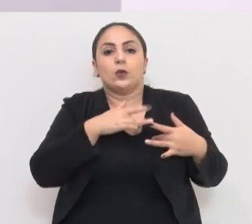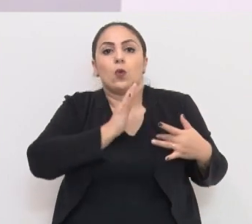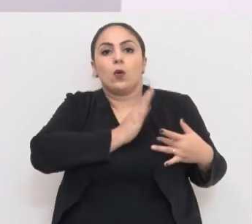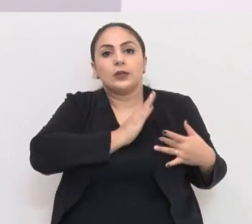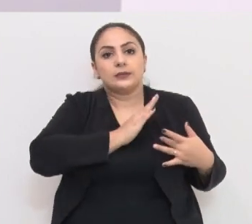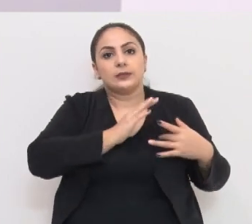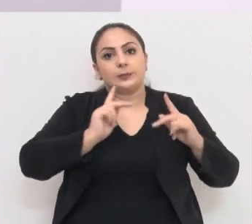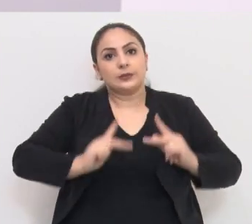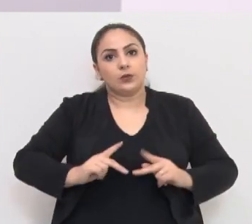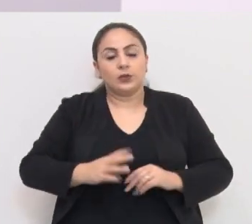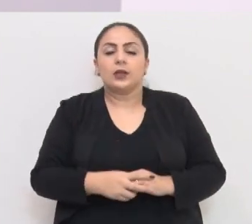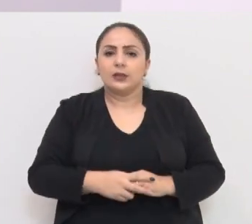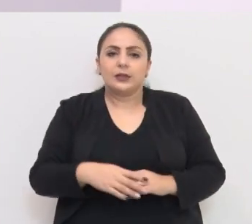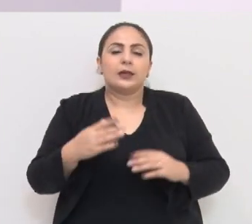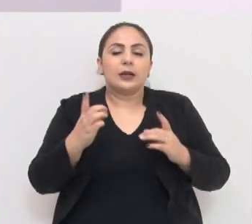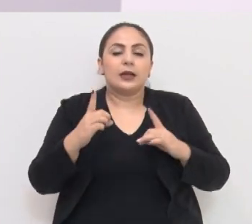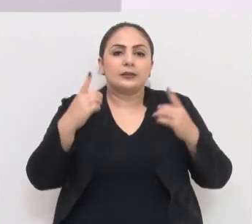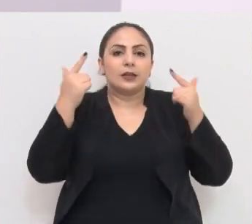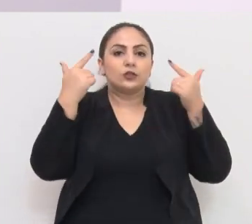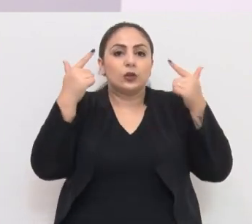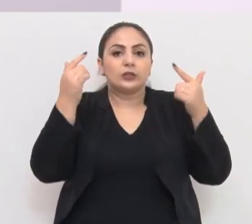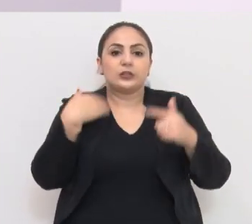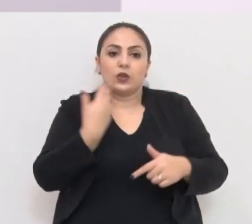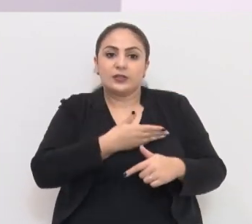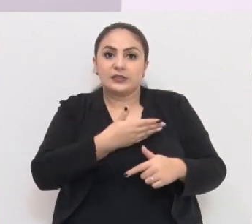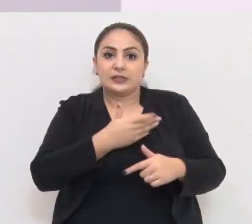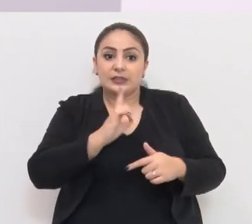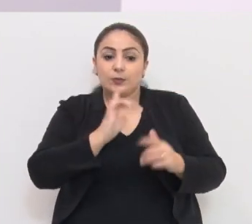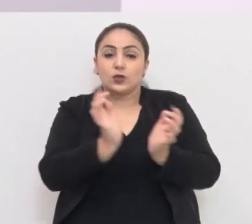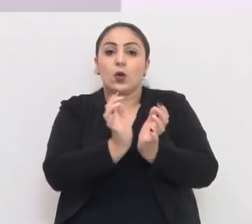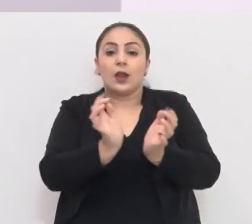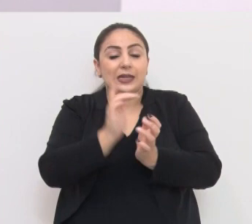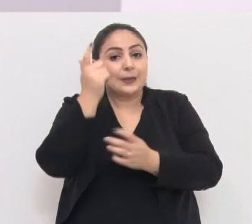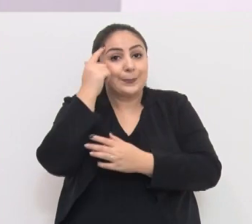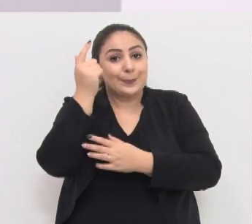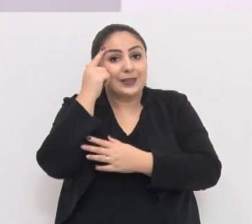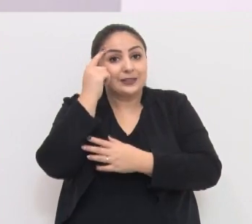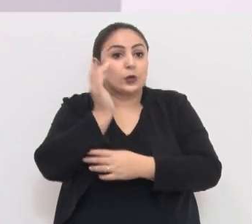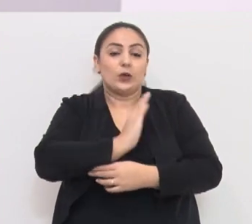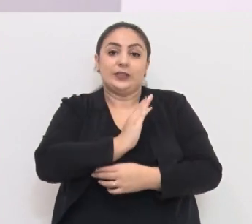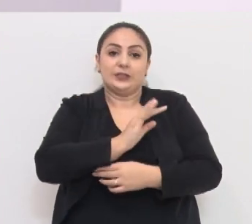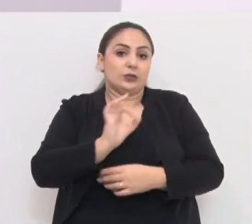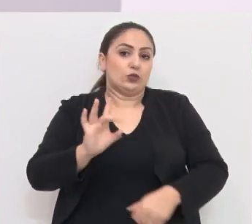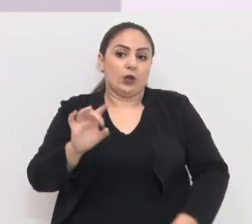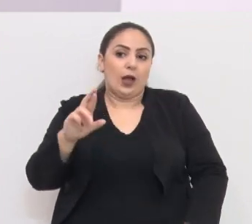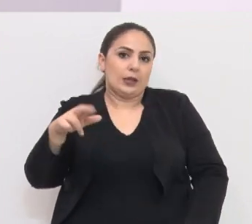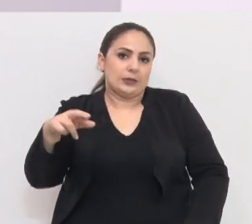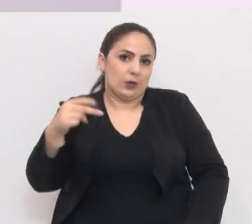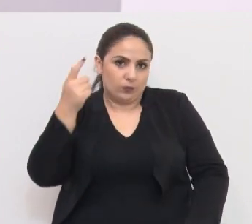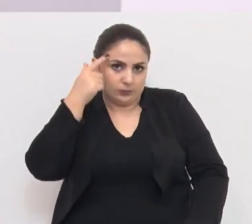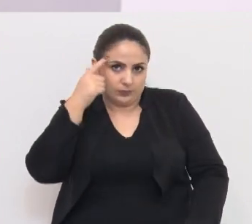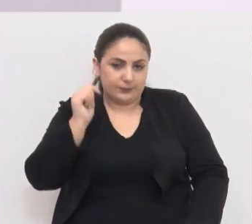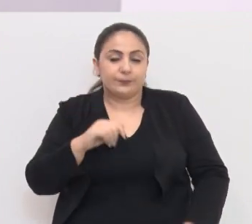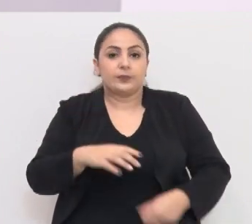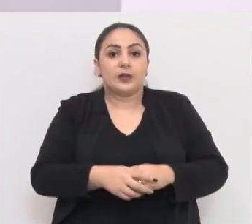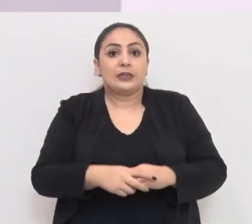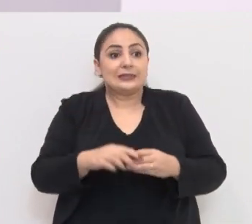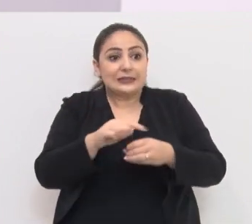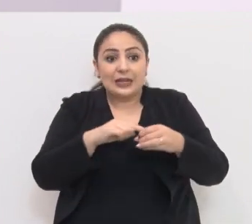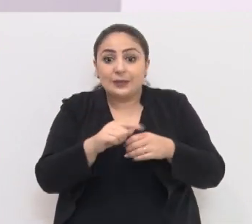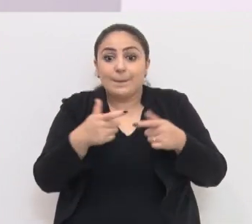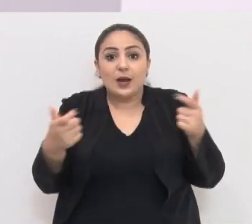e graças a Deus temos colegas de coração, que às vezes não pensam tanto com a razão, porque esse projeto ele existe em várias cidades do porte de Passo